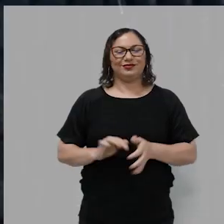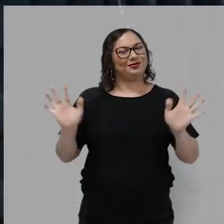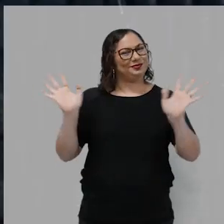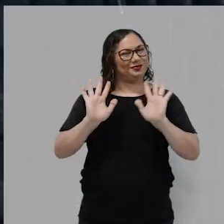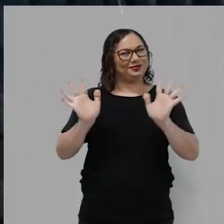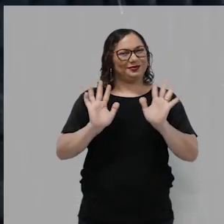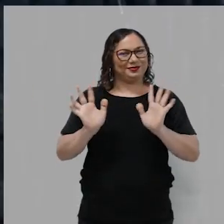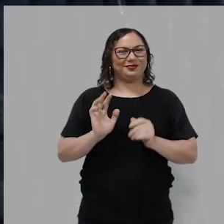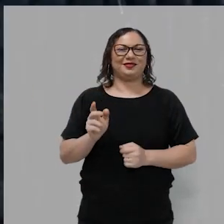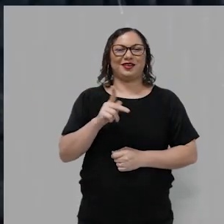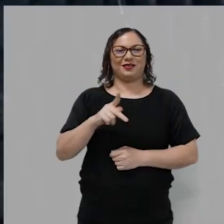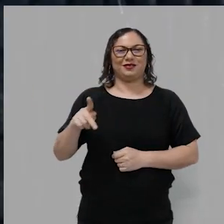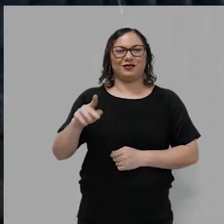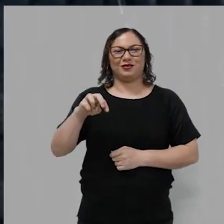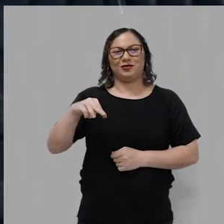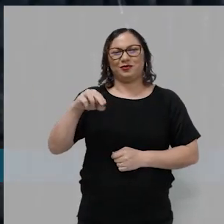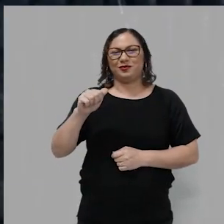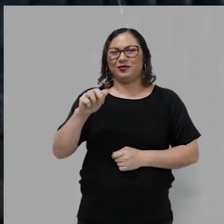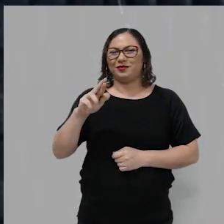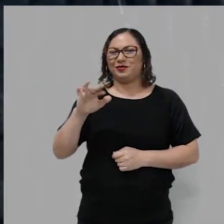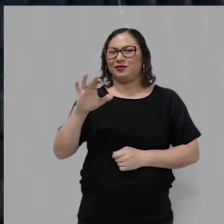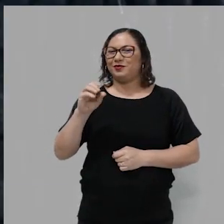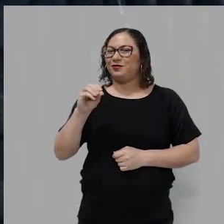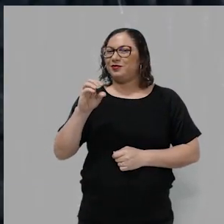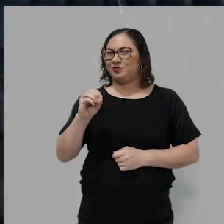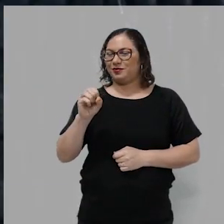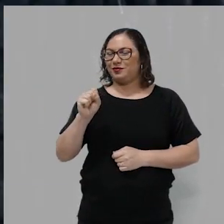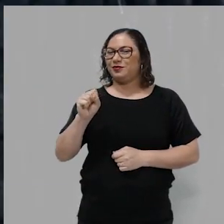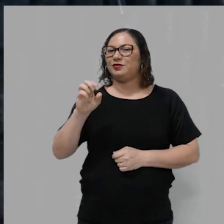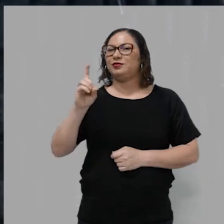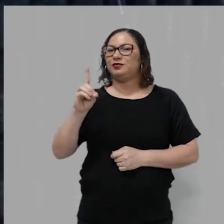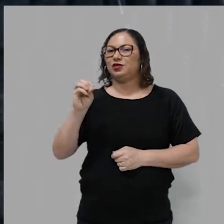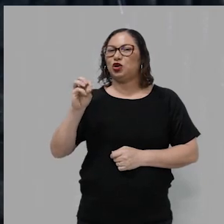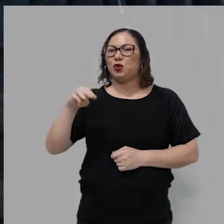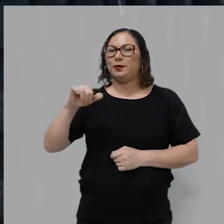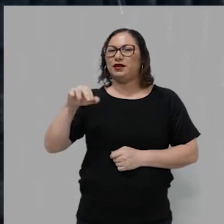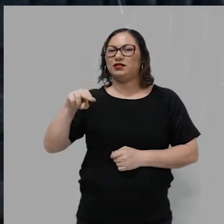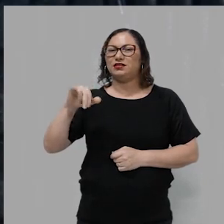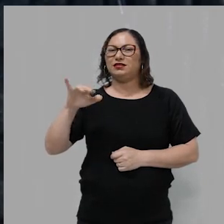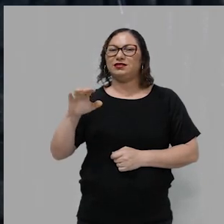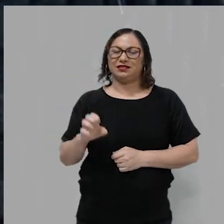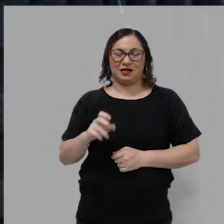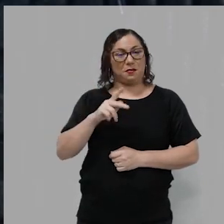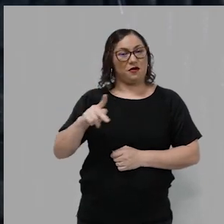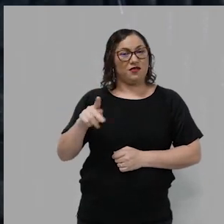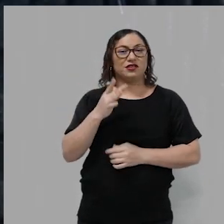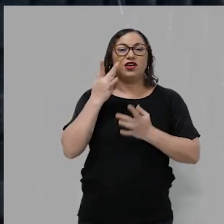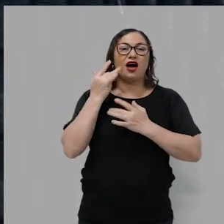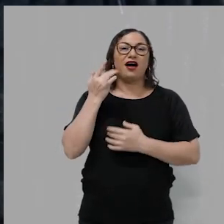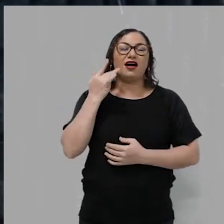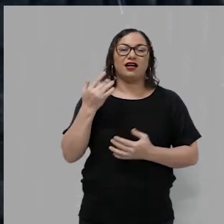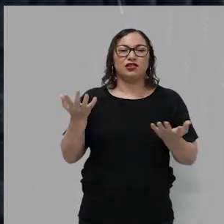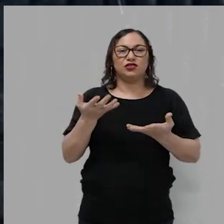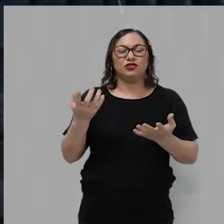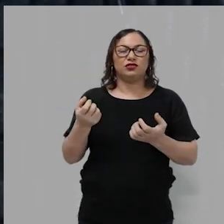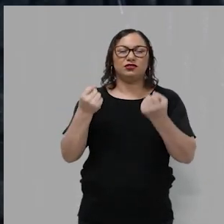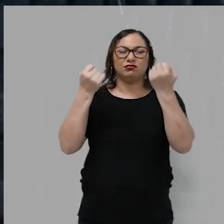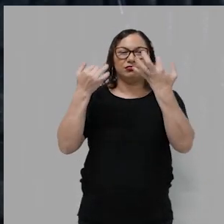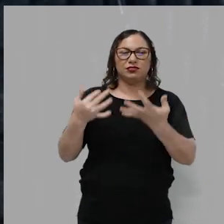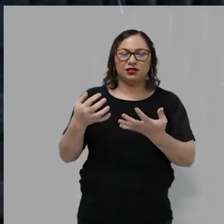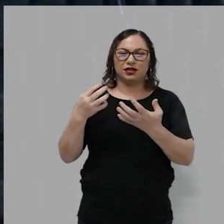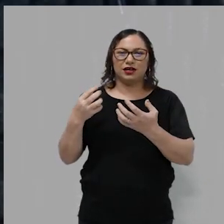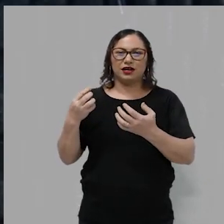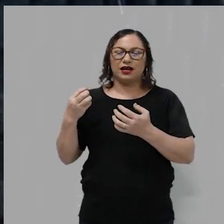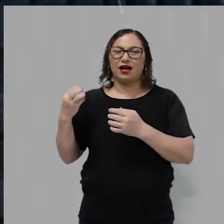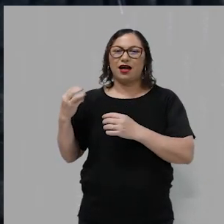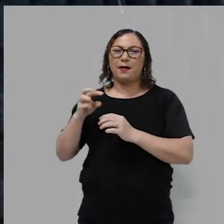Oi, gente. Professor Marcos Dominici, professor de arte, aqui com vocês. E hoje a gente vai falar sobre missão artística francesa.